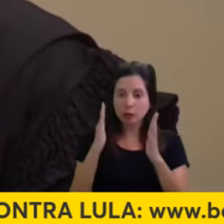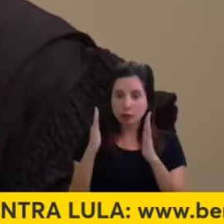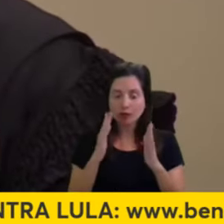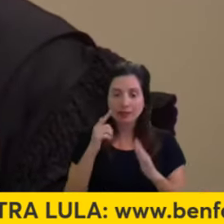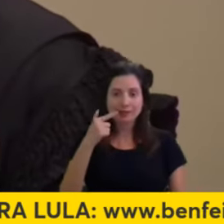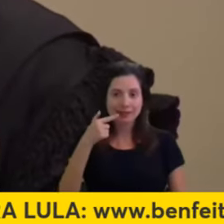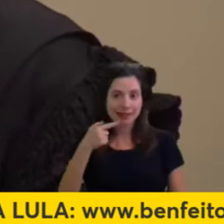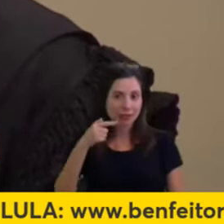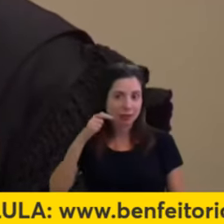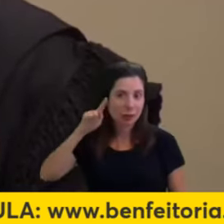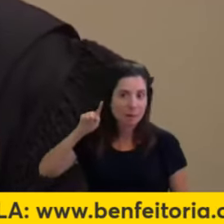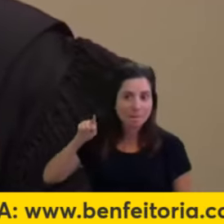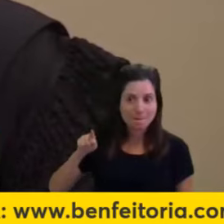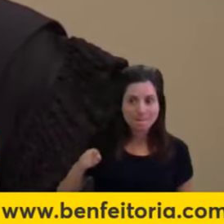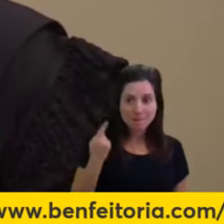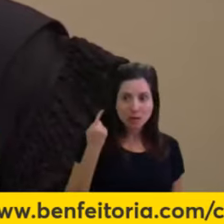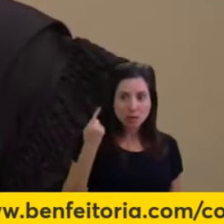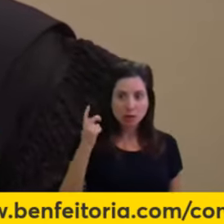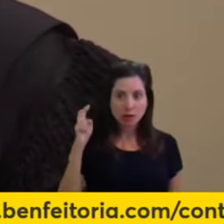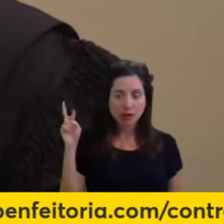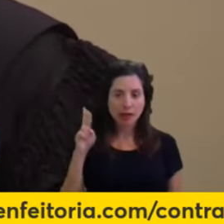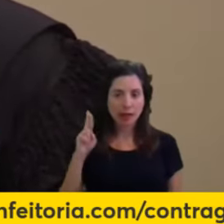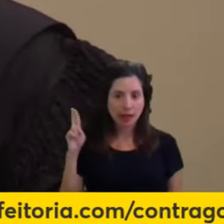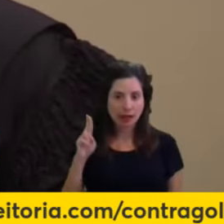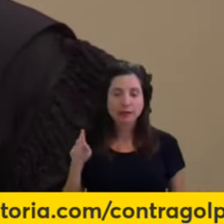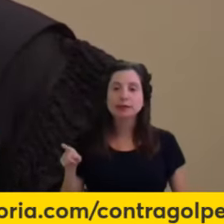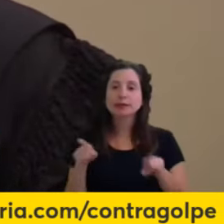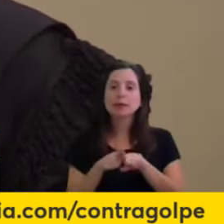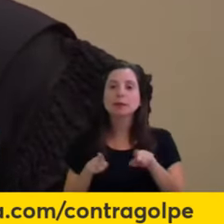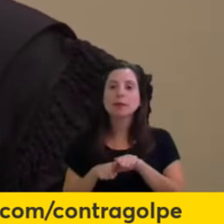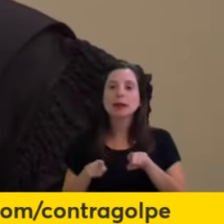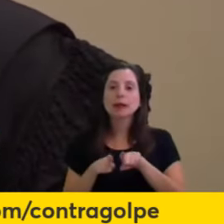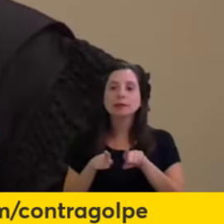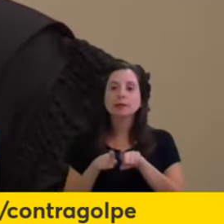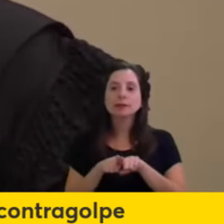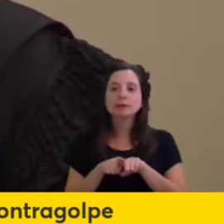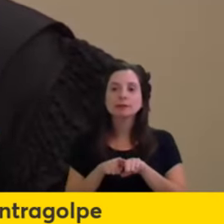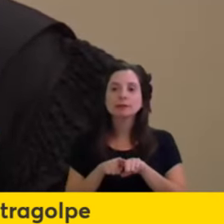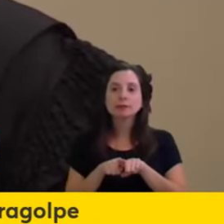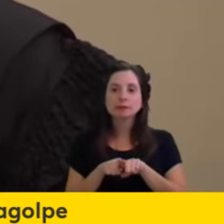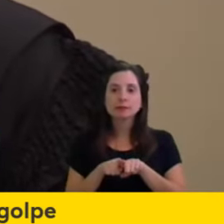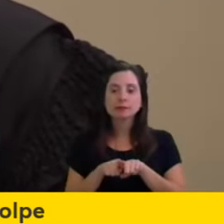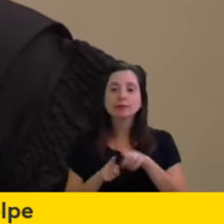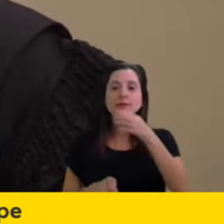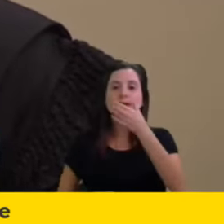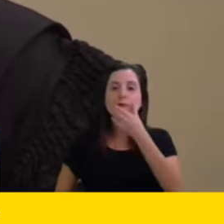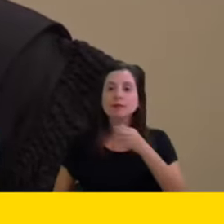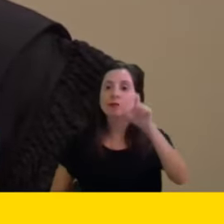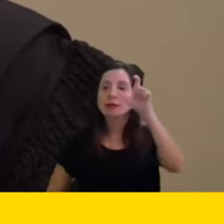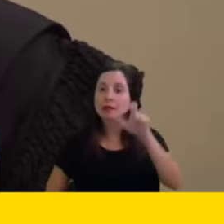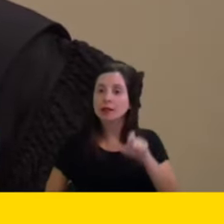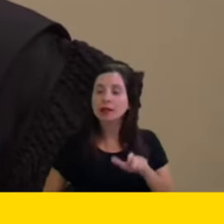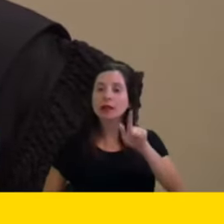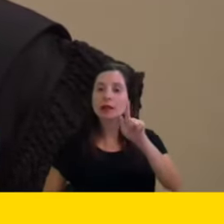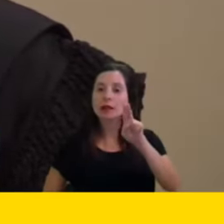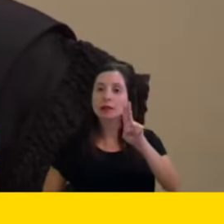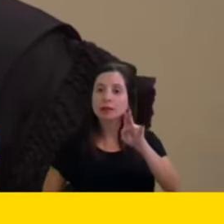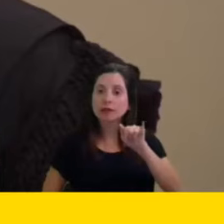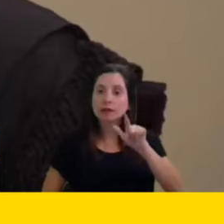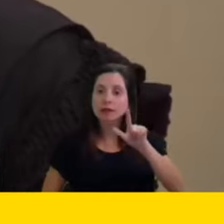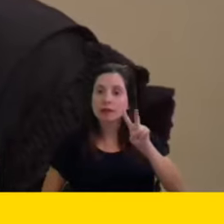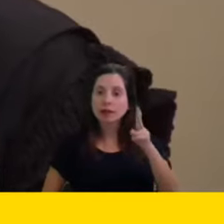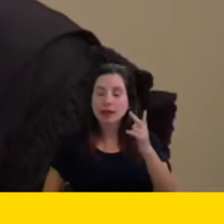7.000 constou também que Guilherme leiman prestou serviços de campanha no importe de R